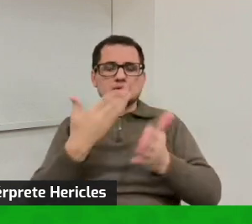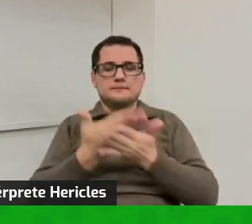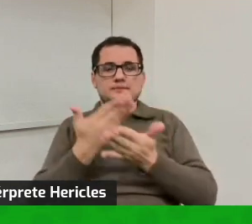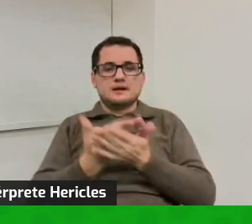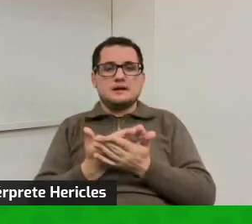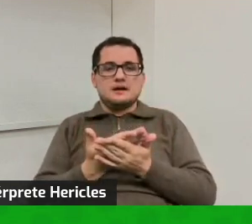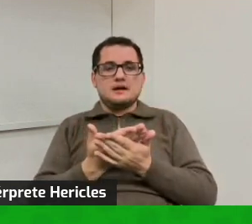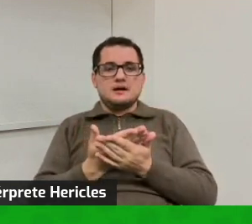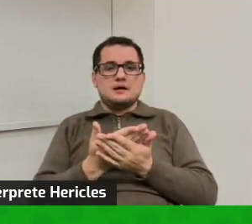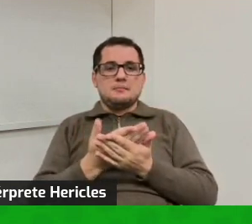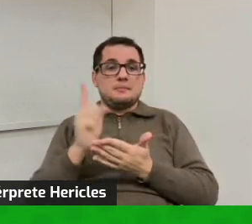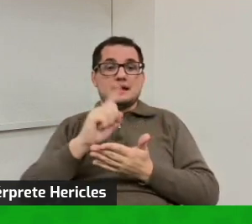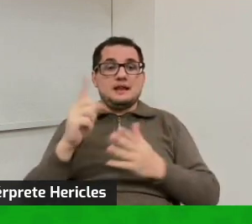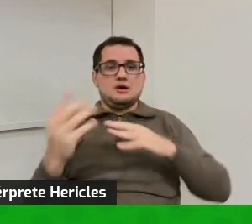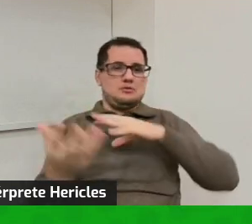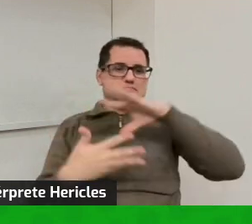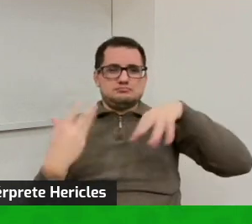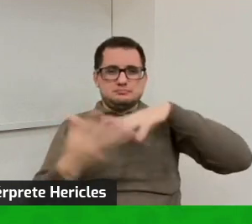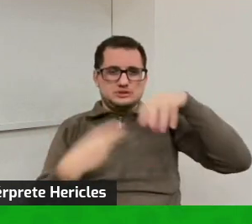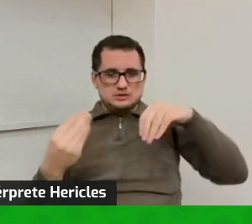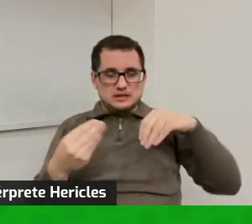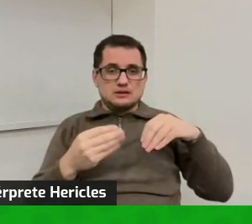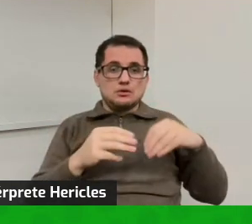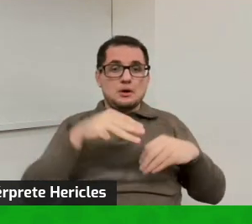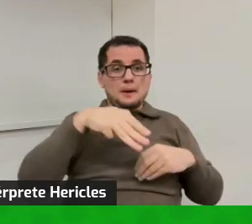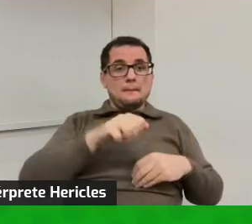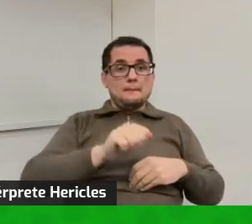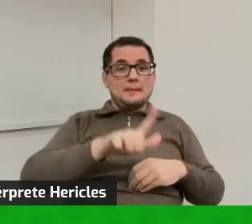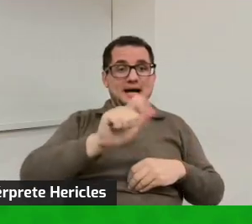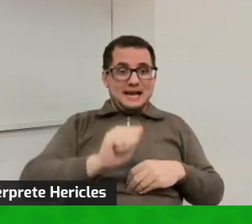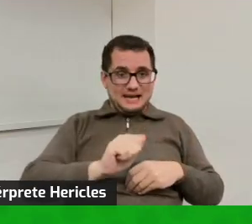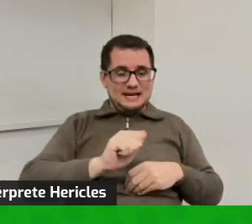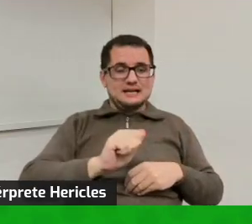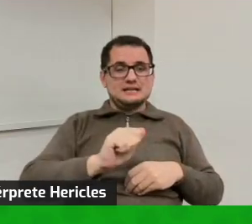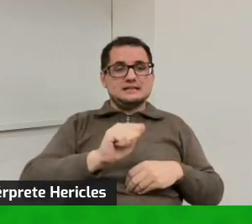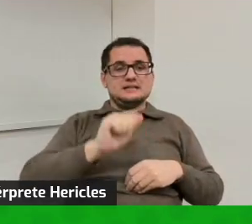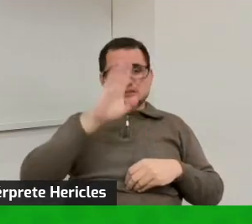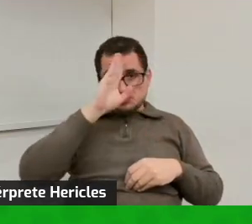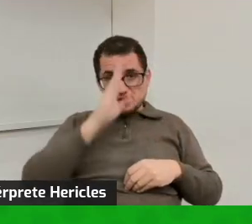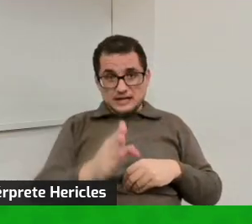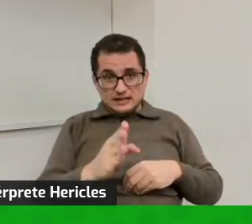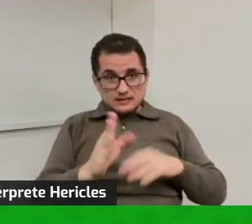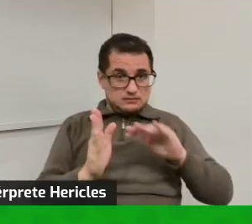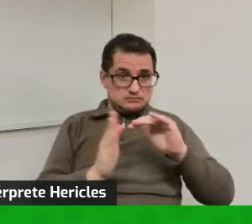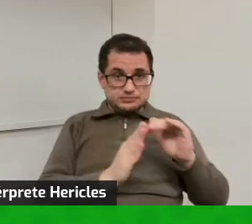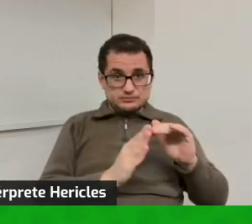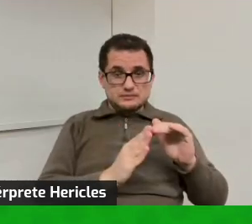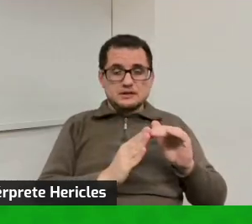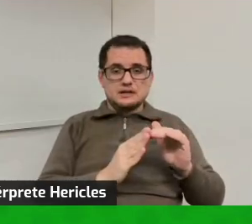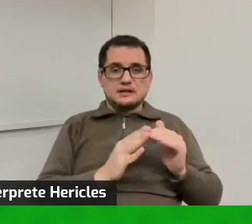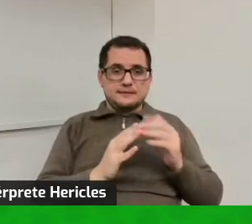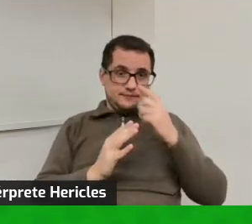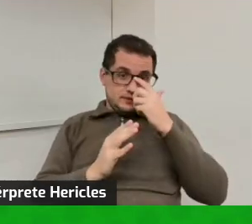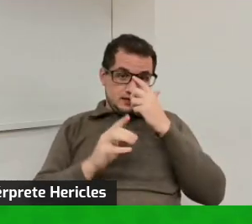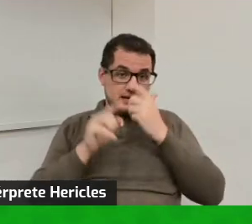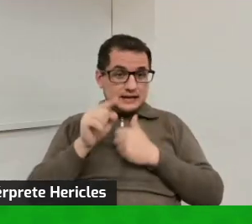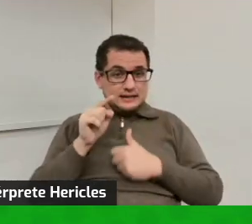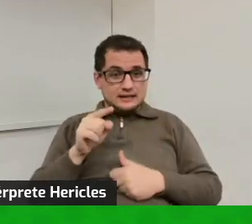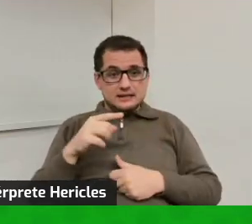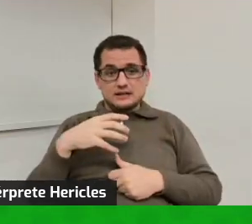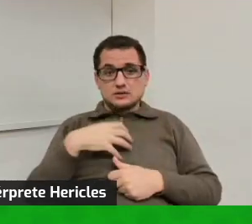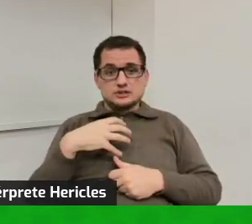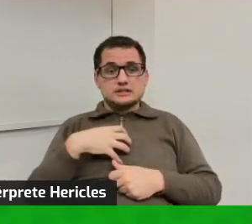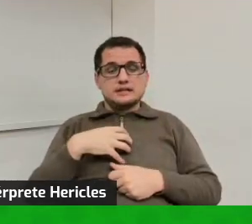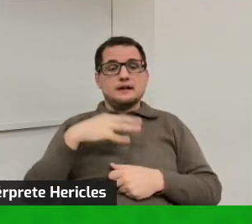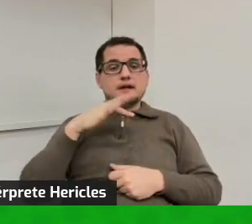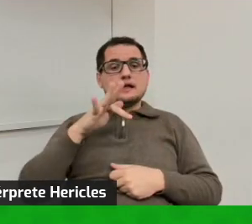não misturar e a hora que a gente terminar a mala direta, a gente não lembrar já o que foi falado da financeira, né? Como não é sobre software aqui, é sobre um fluxo,